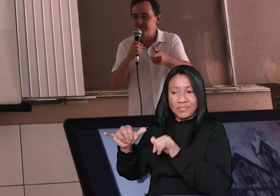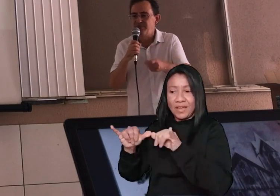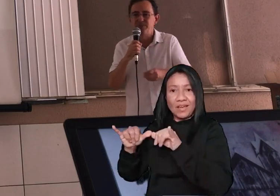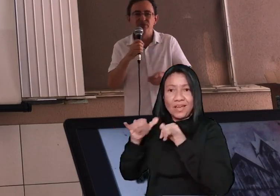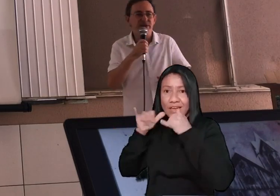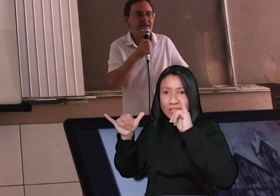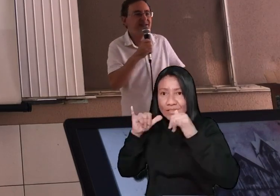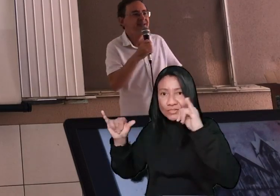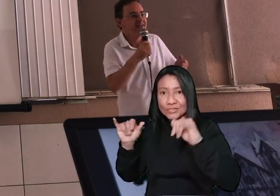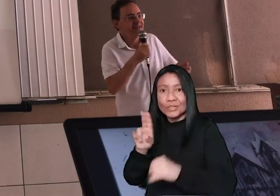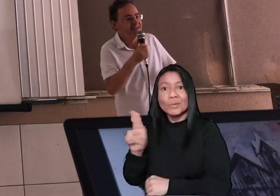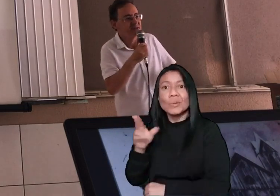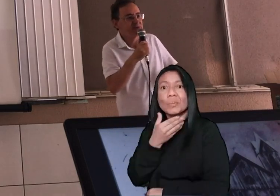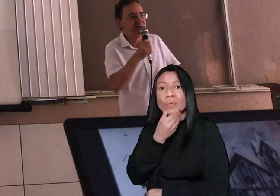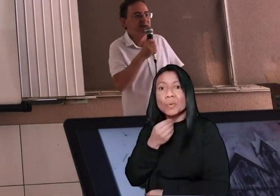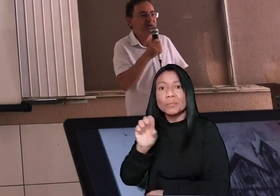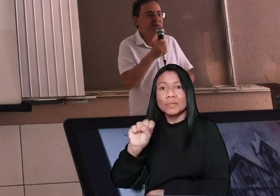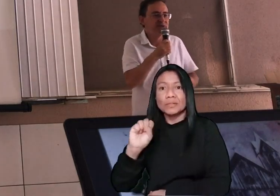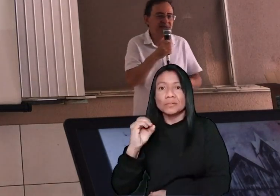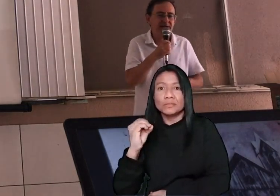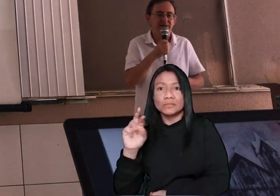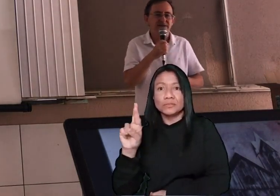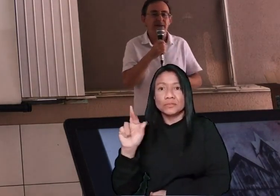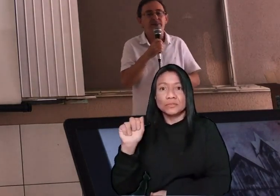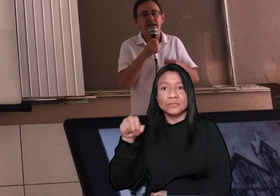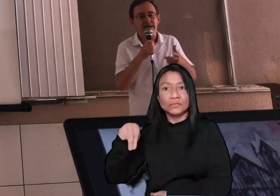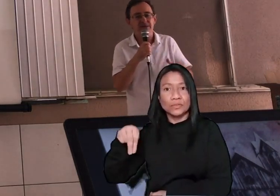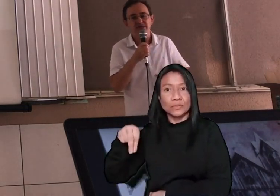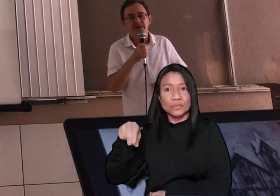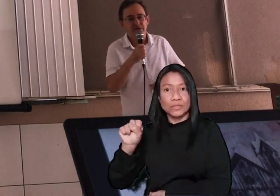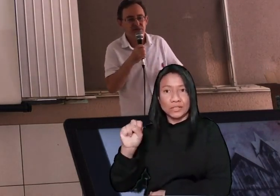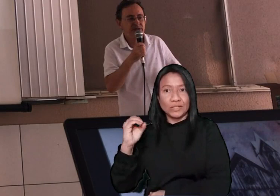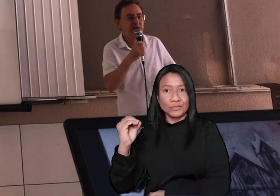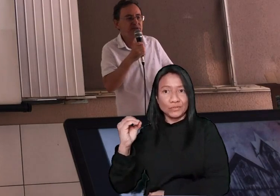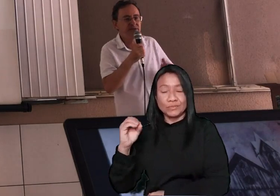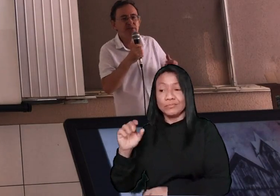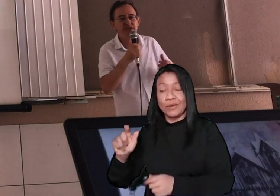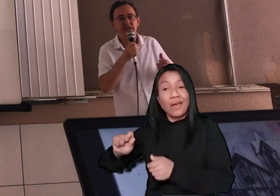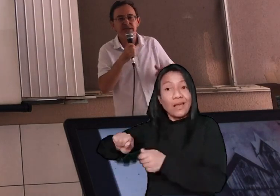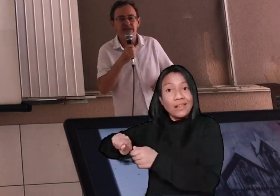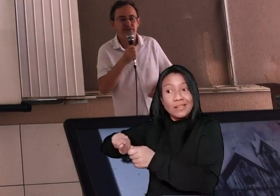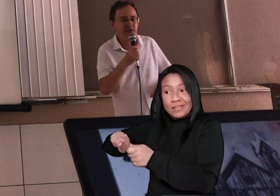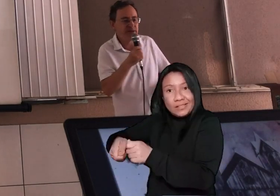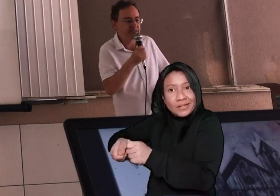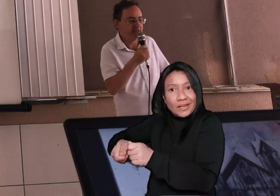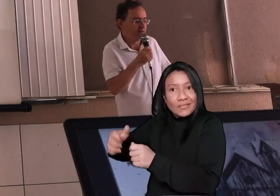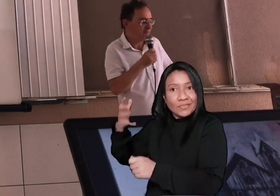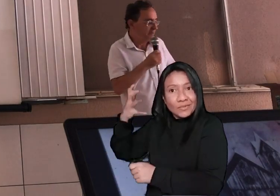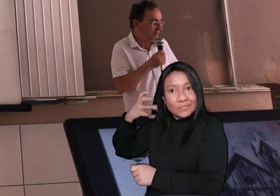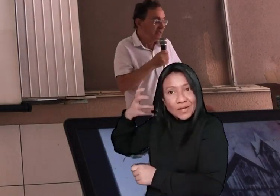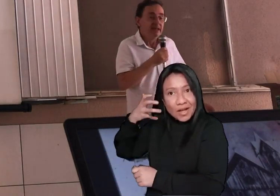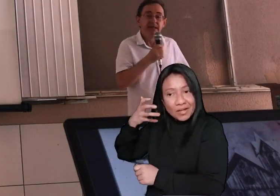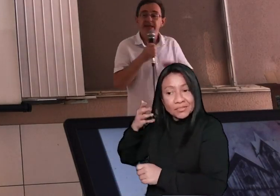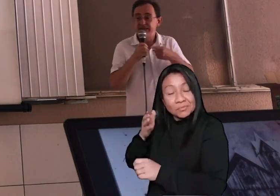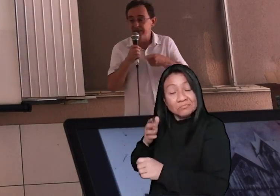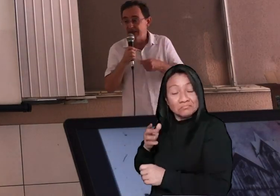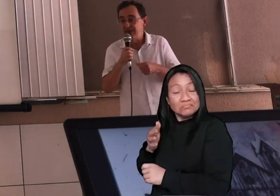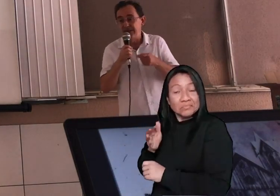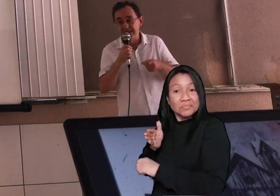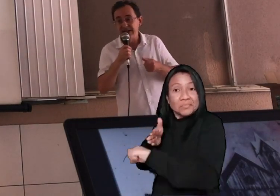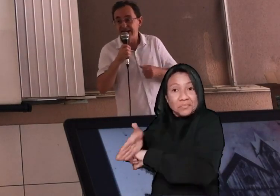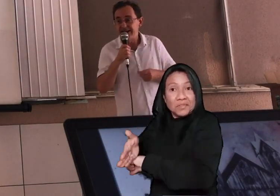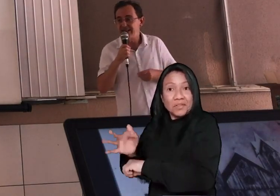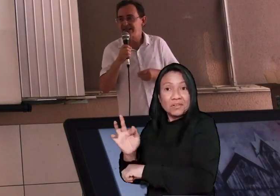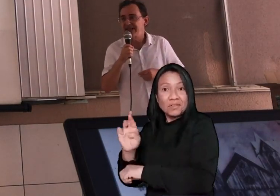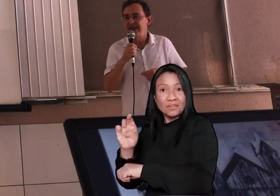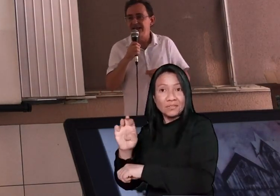gerador para o Frei escutar o noticiário, tá? Ele era uma pessoa que gostava muito de informação, né? E também,